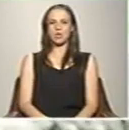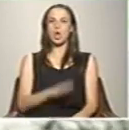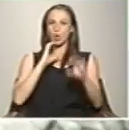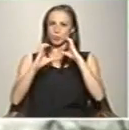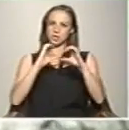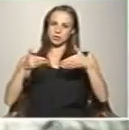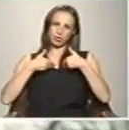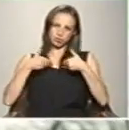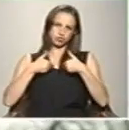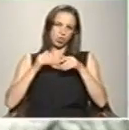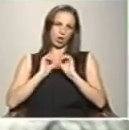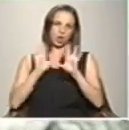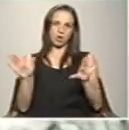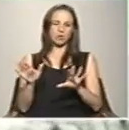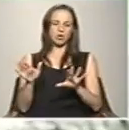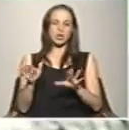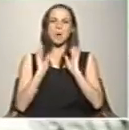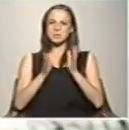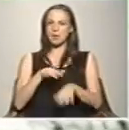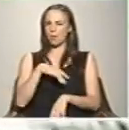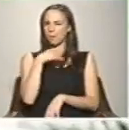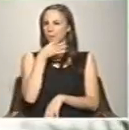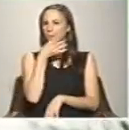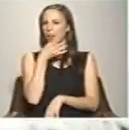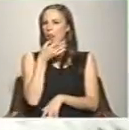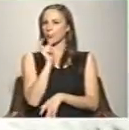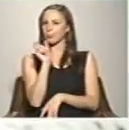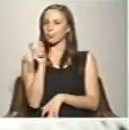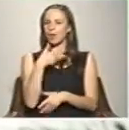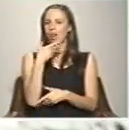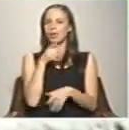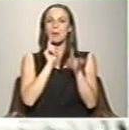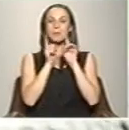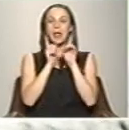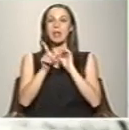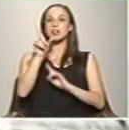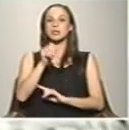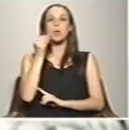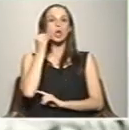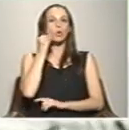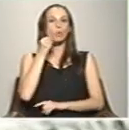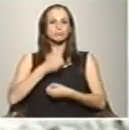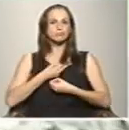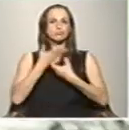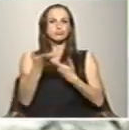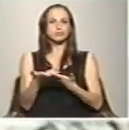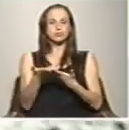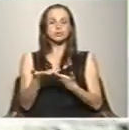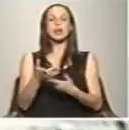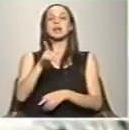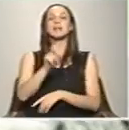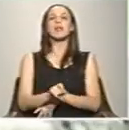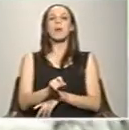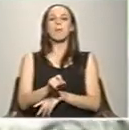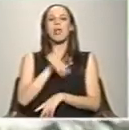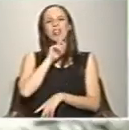dúvida, porque temos que saber argumentar e não só fazer as piadas, como também a forma como as transmitimos é o que faz e